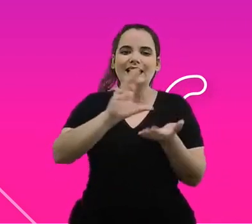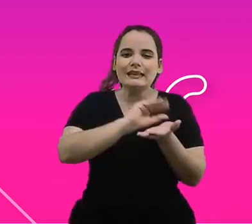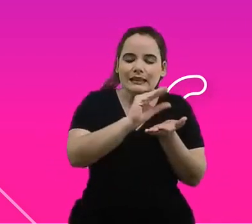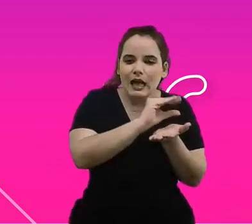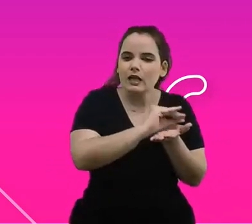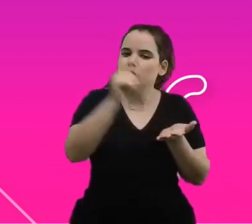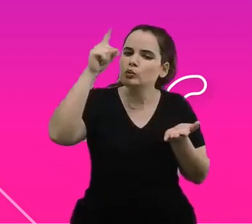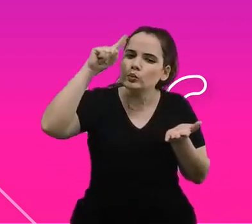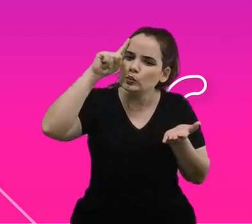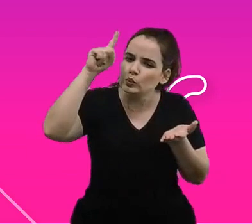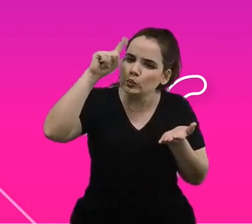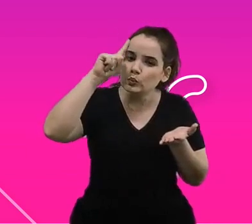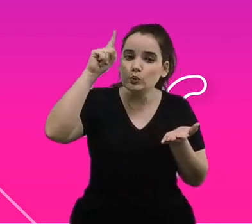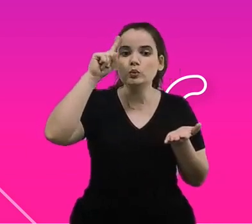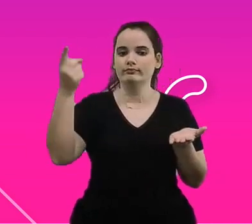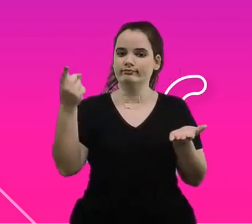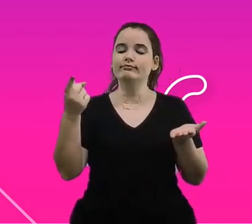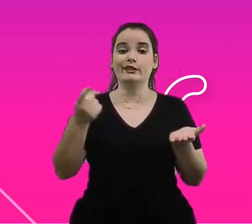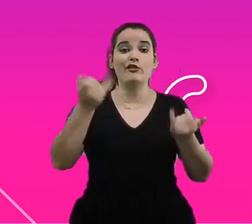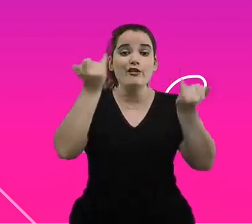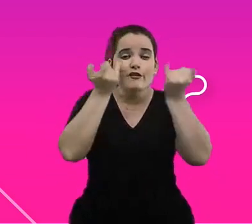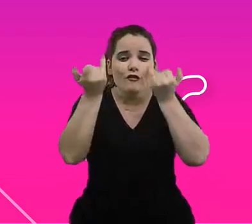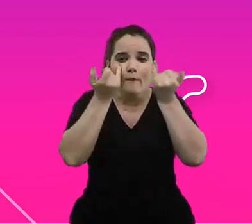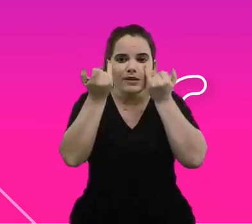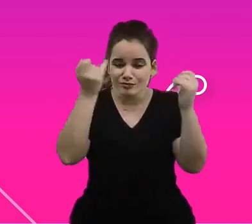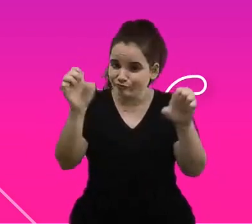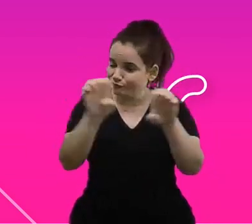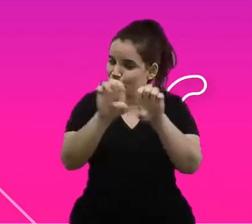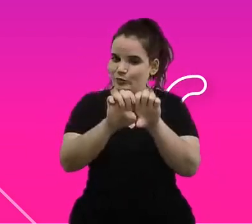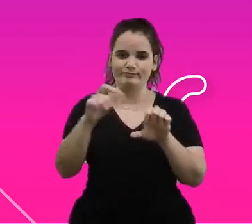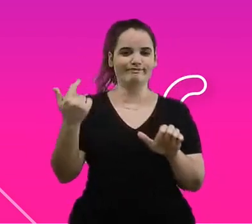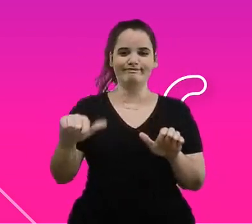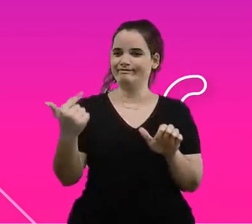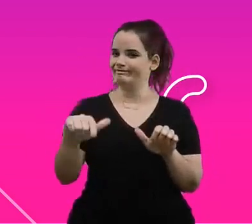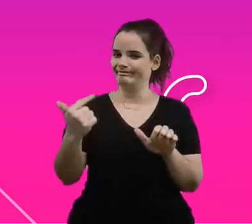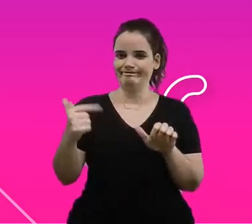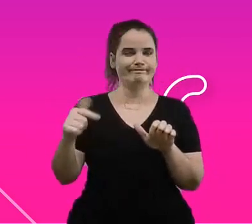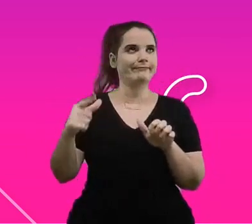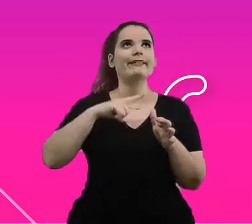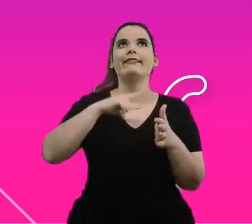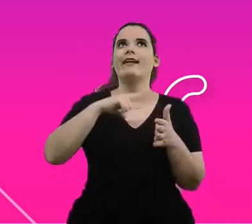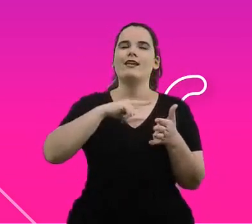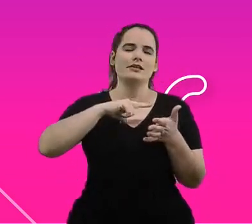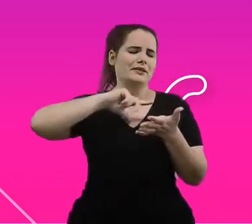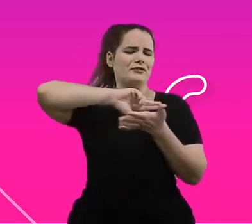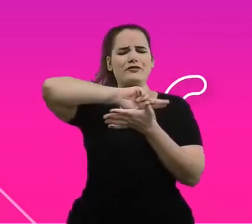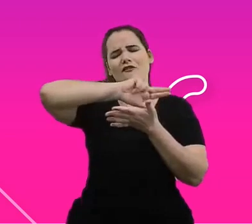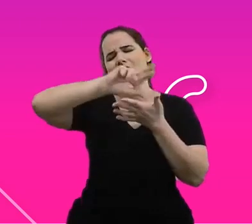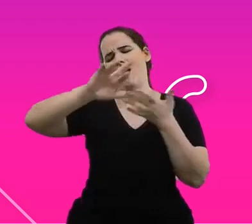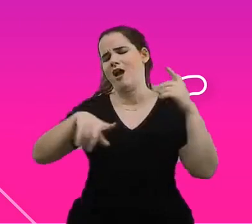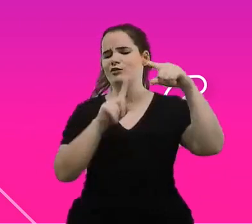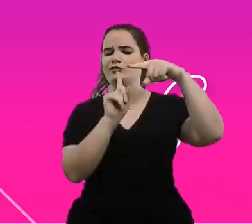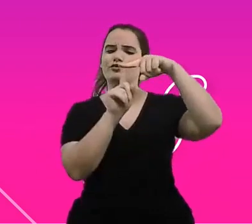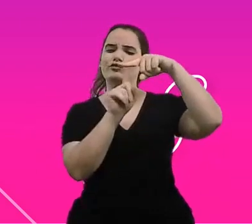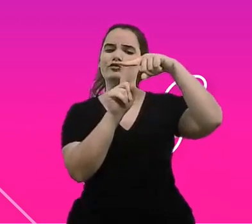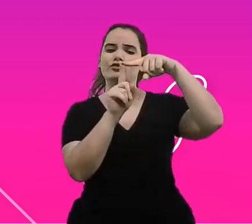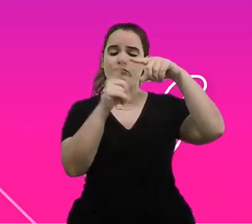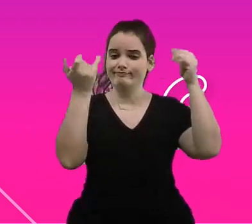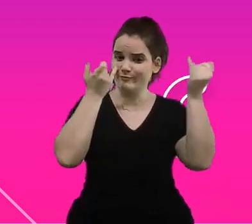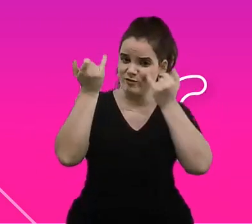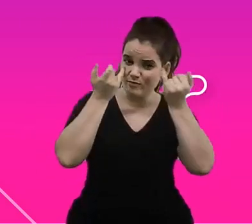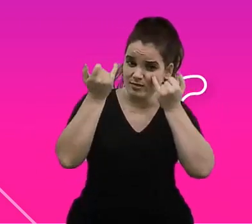super mentora Dinara. Eu agora de óculos eu consigo enxergar os comentários. Eu estou vendo ali a Virgínia, a Dinara, tá todo mundo no chat. Todo mundo